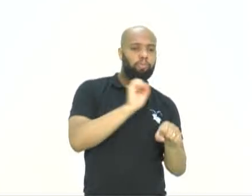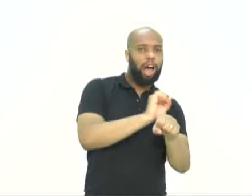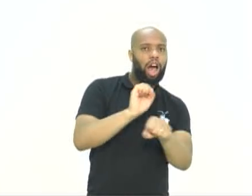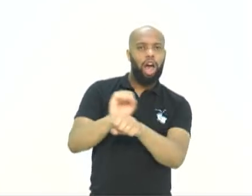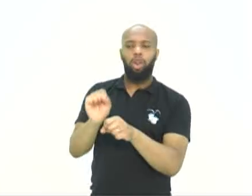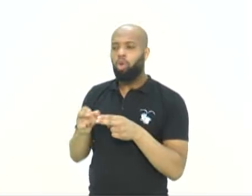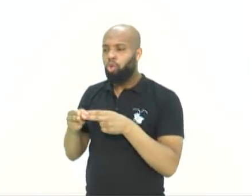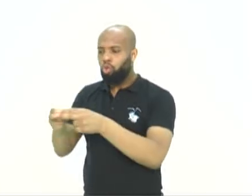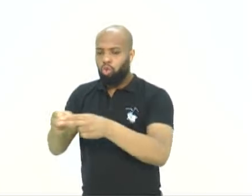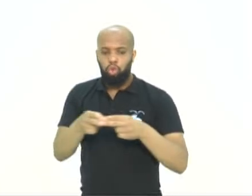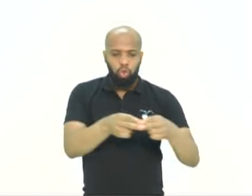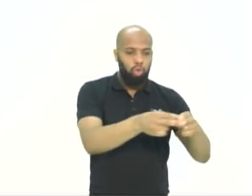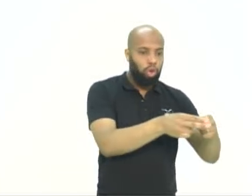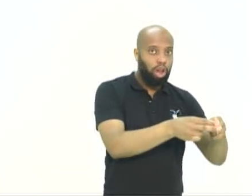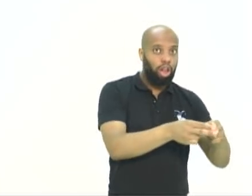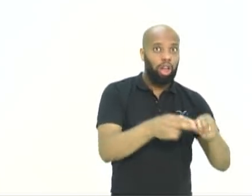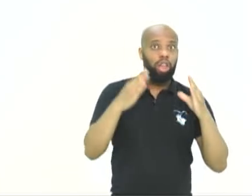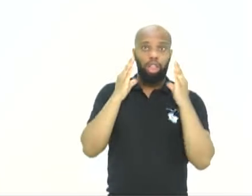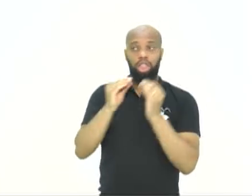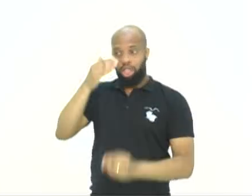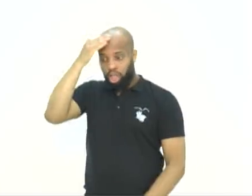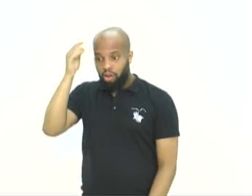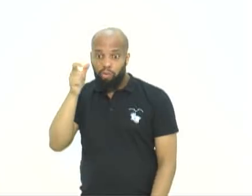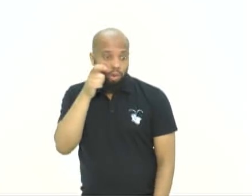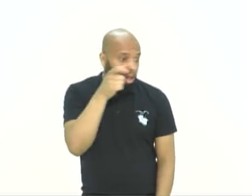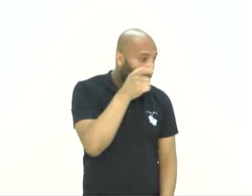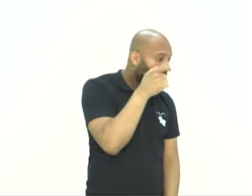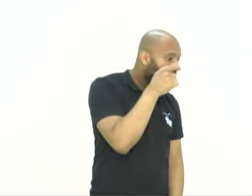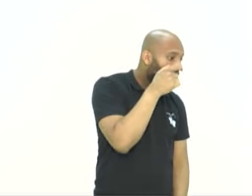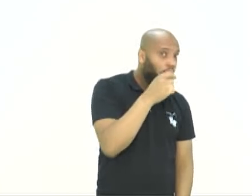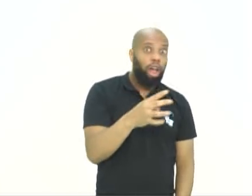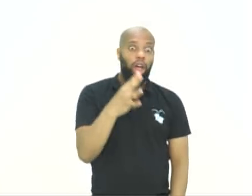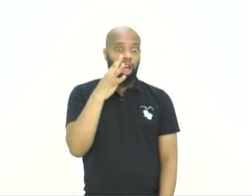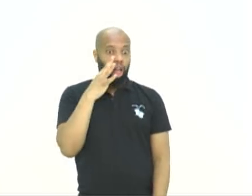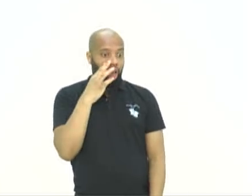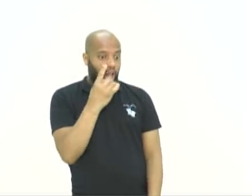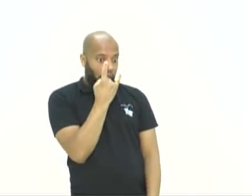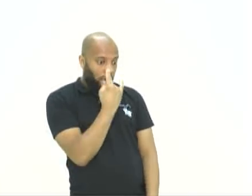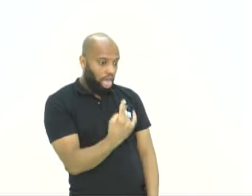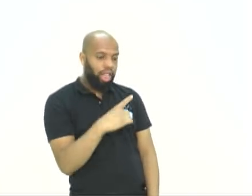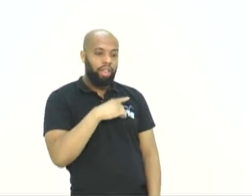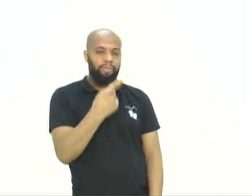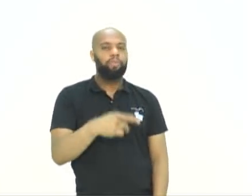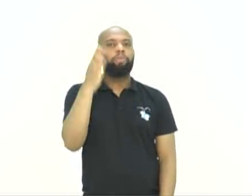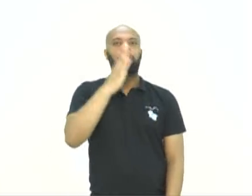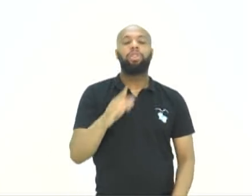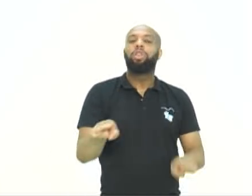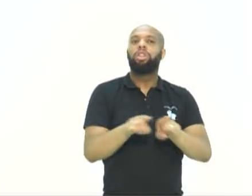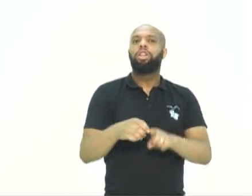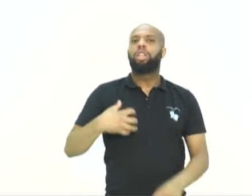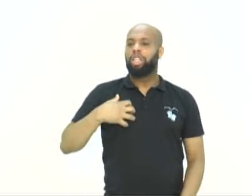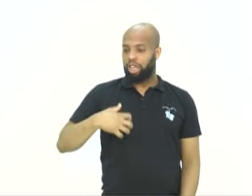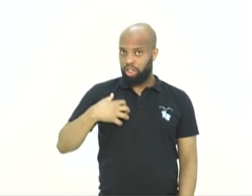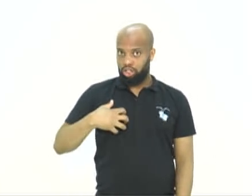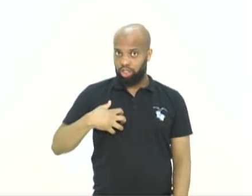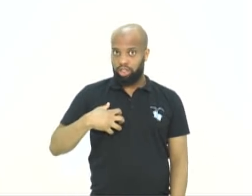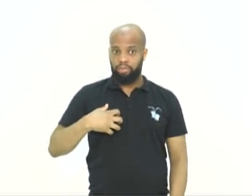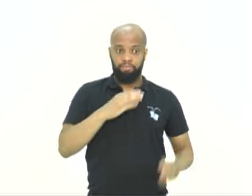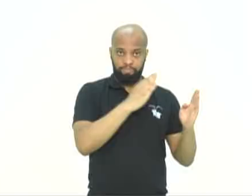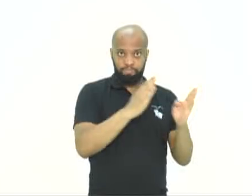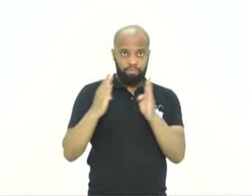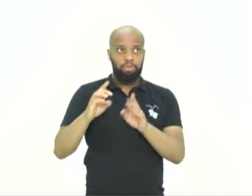inúmeras observações por parte de Darwin. O que mais chamou sua atenção nas paradas realizadas no Brasil e na Argentina,